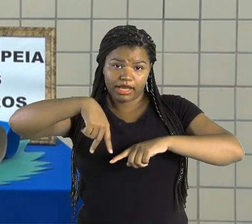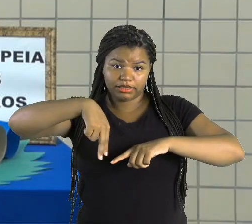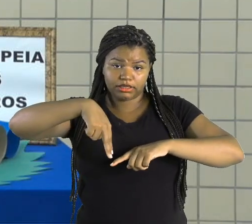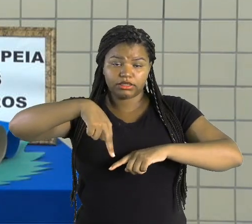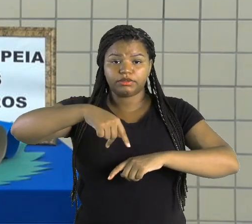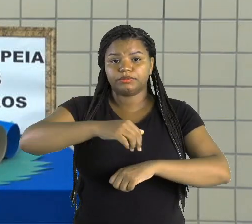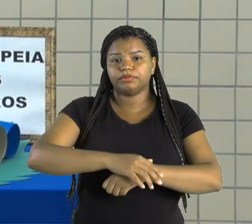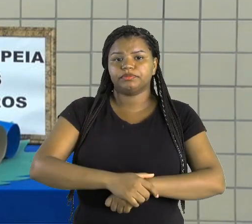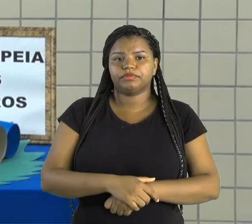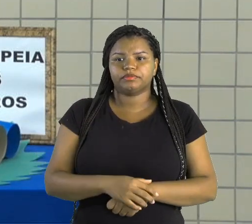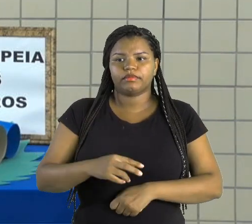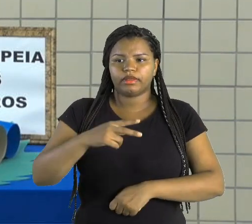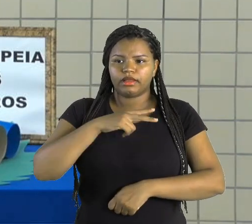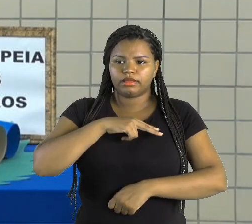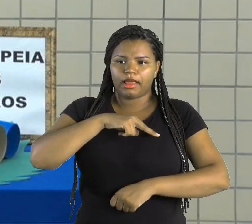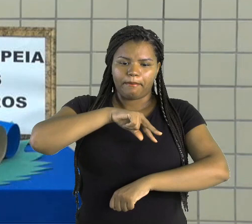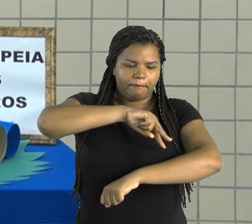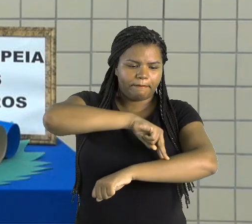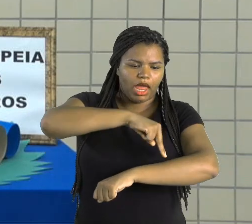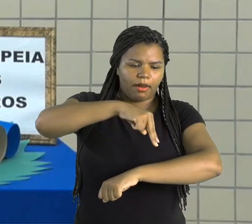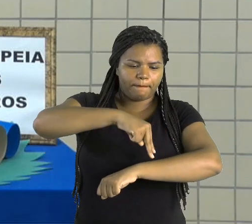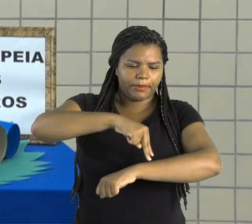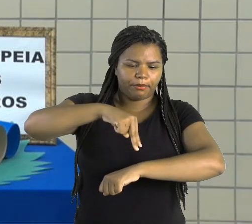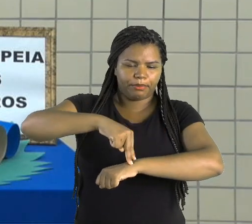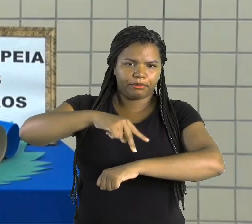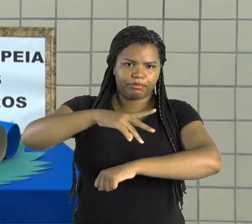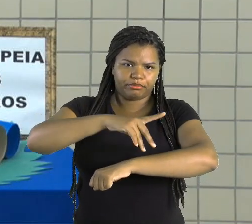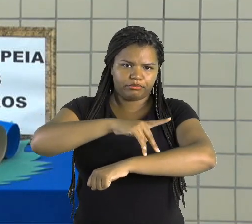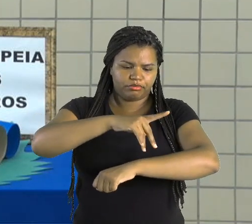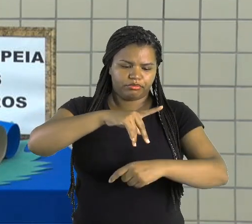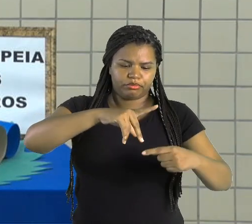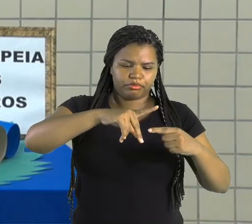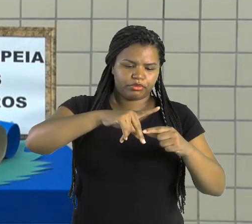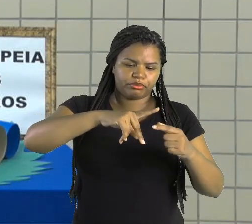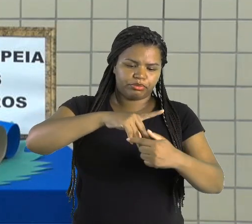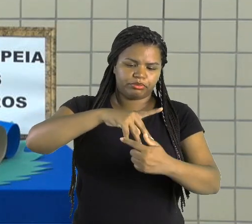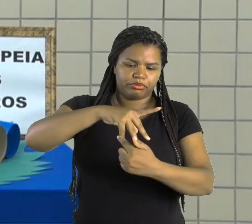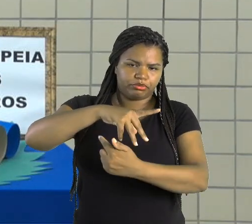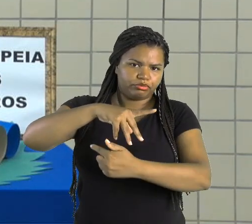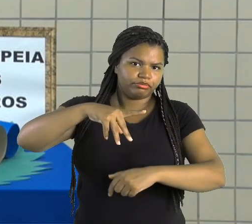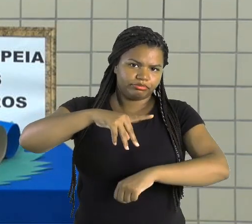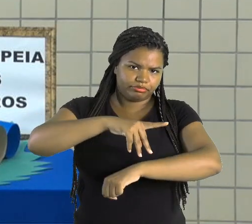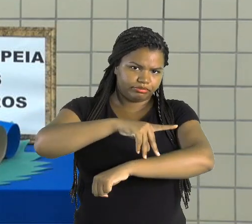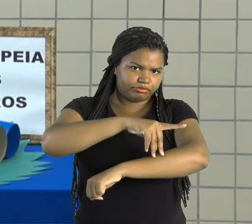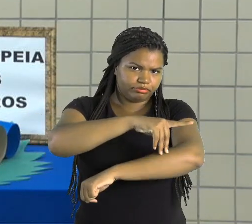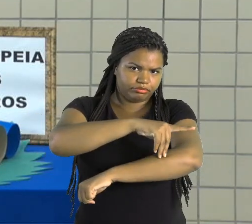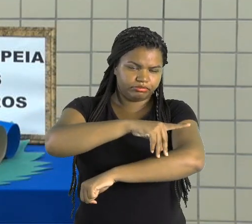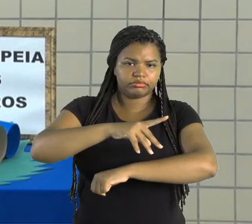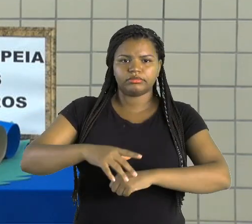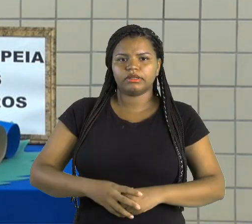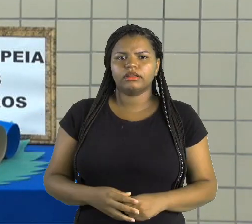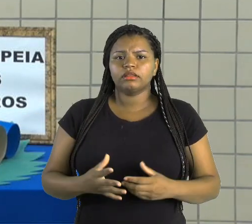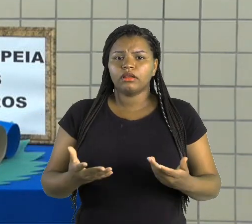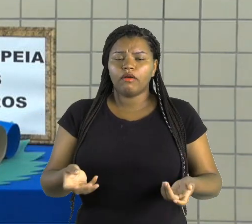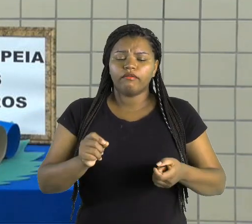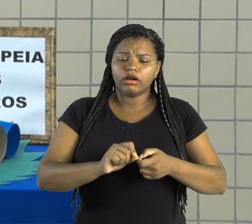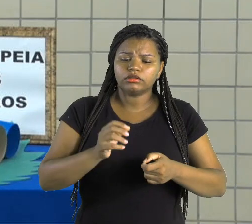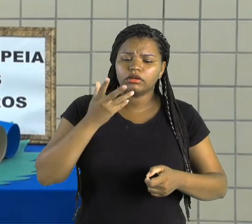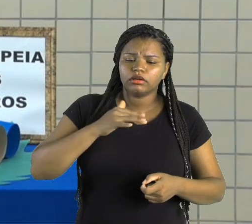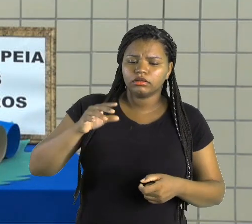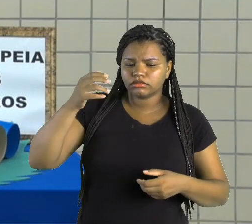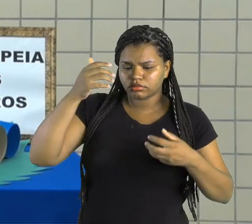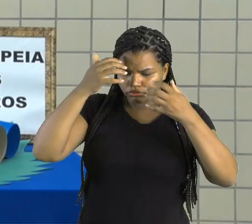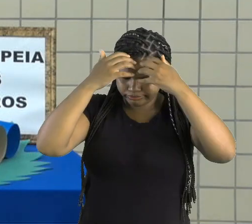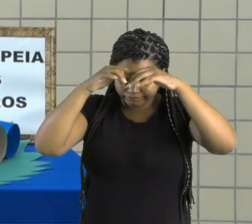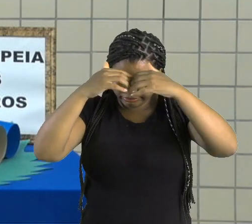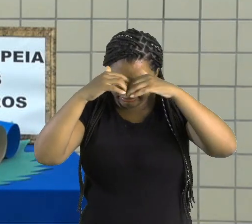tem um par de pés, um par de antenas. Então, já faça com que sua criança pense, raciocine,